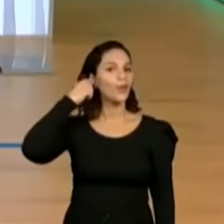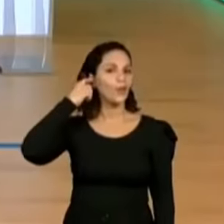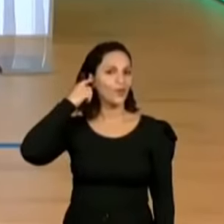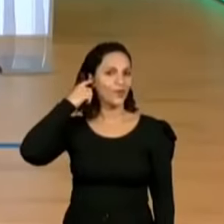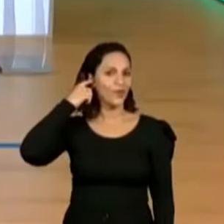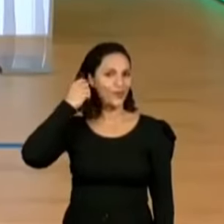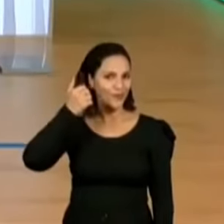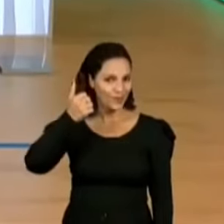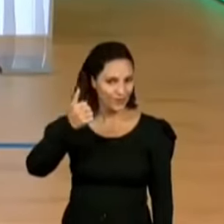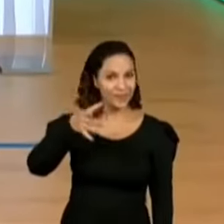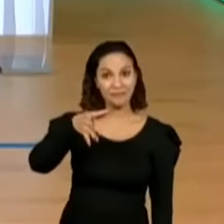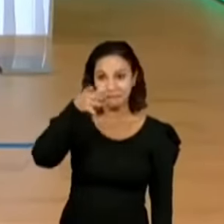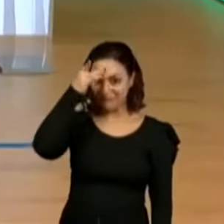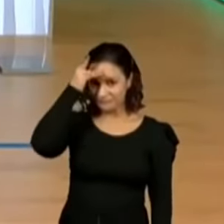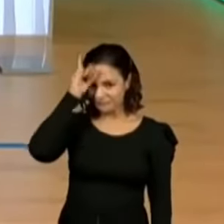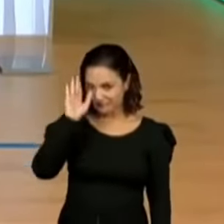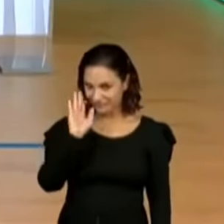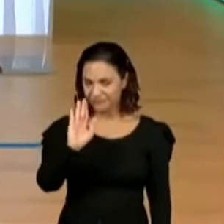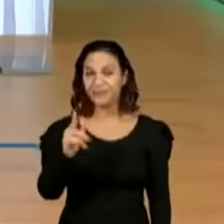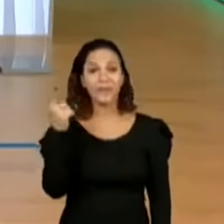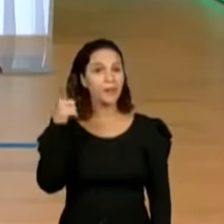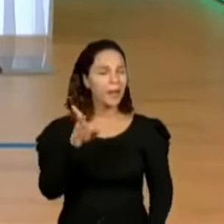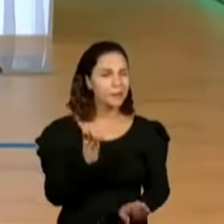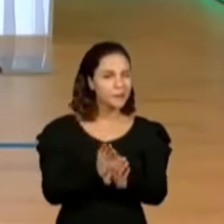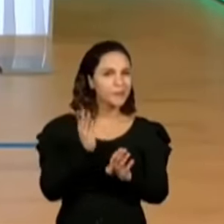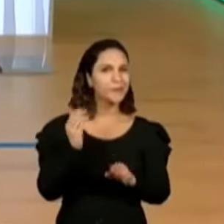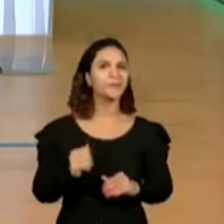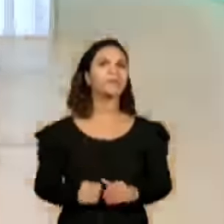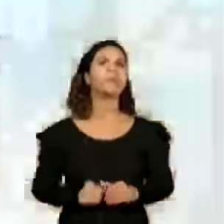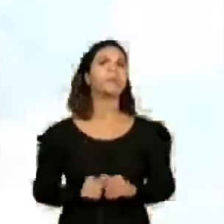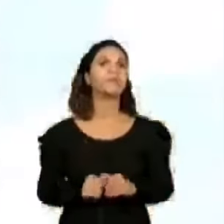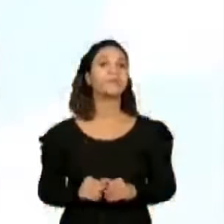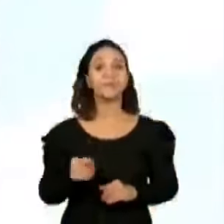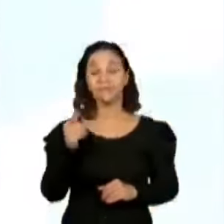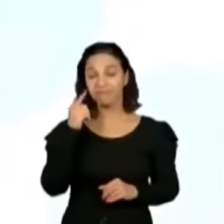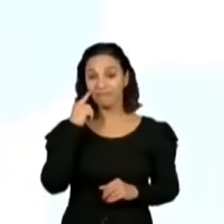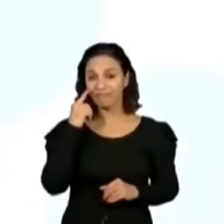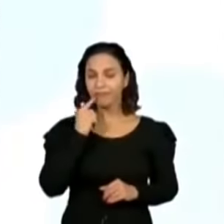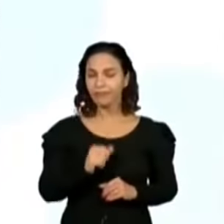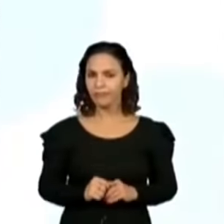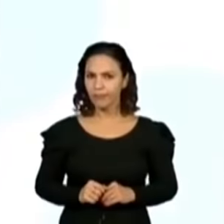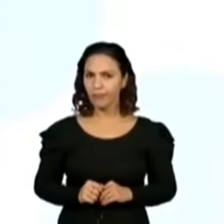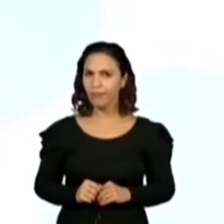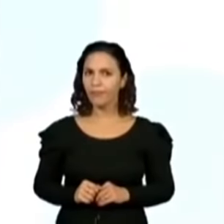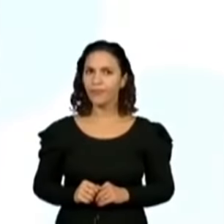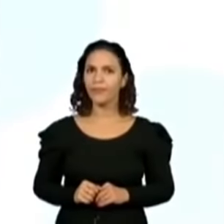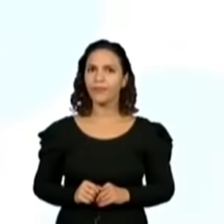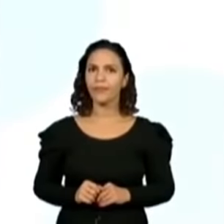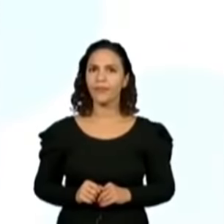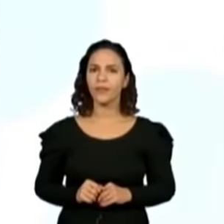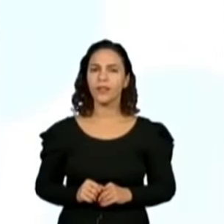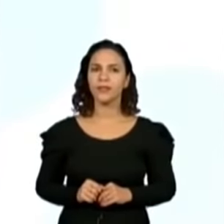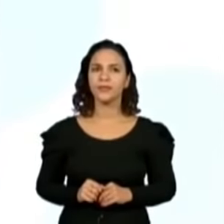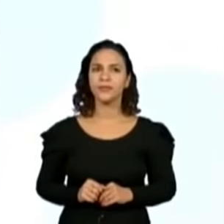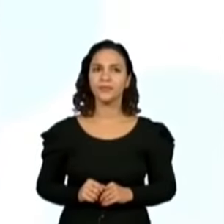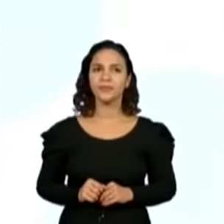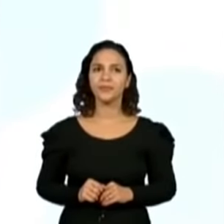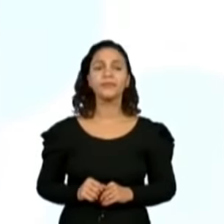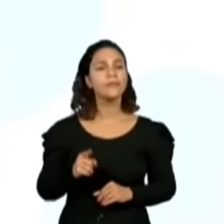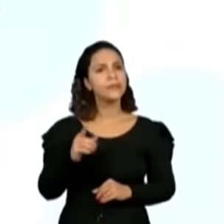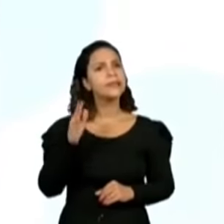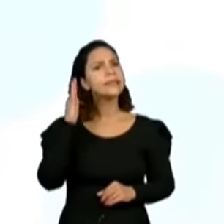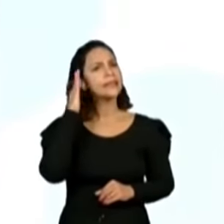Vamos continuar descobrindo mais? Vamos sim. E veja, o texto aparecendo para a leitura.